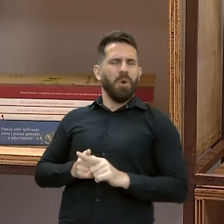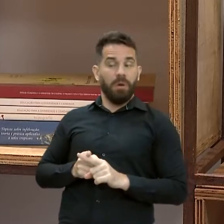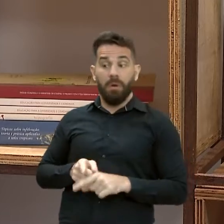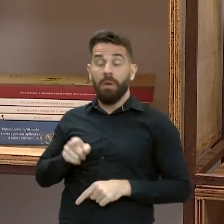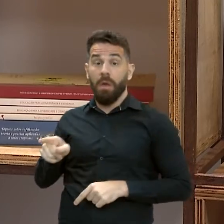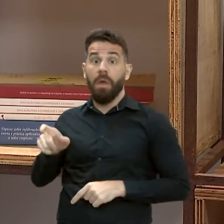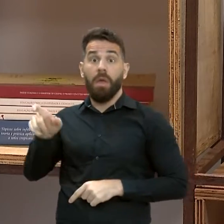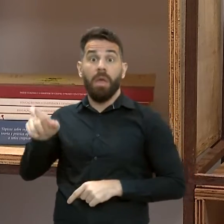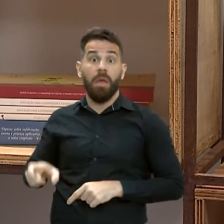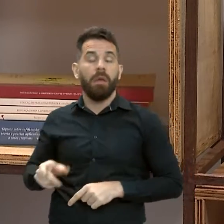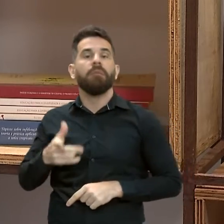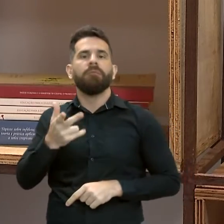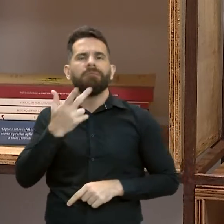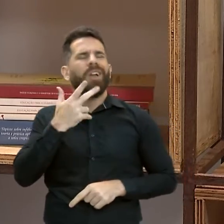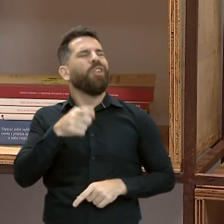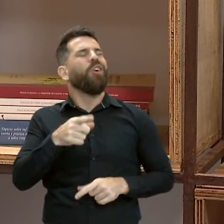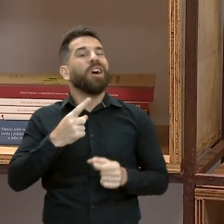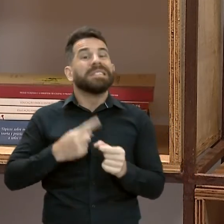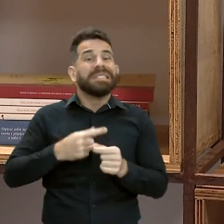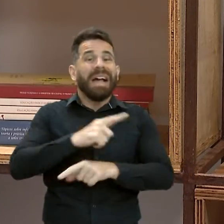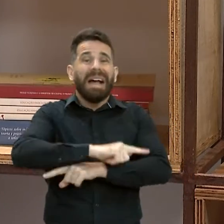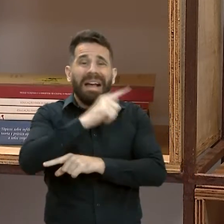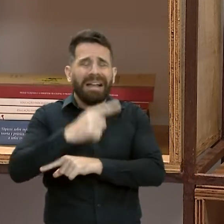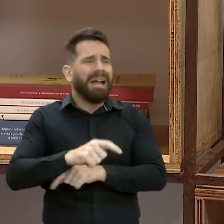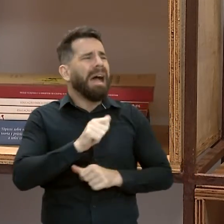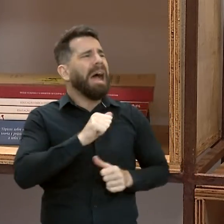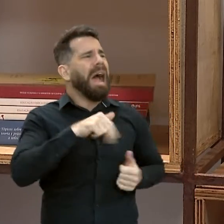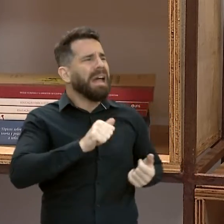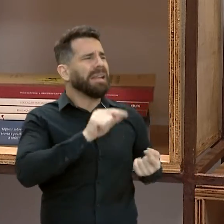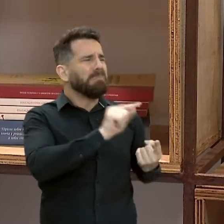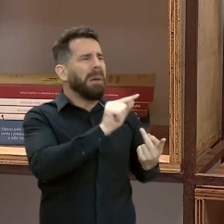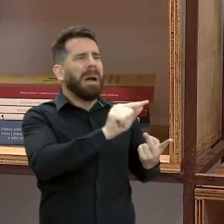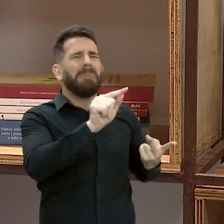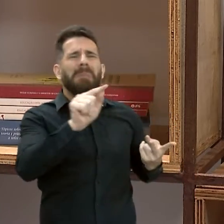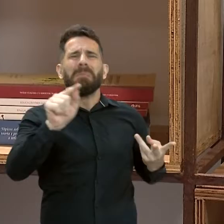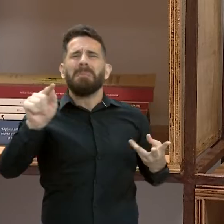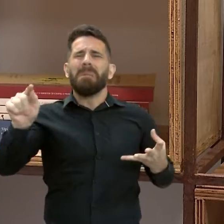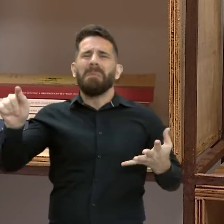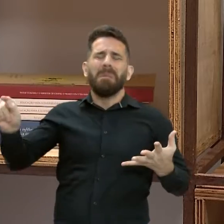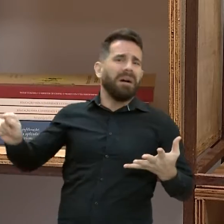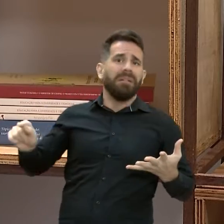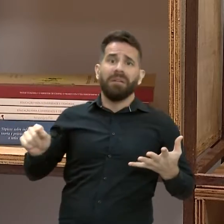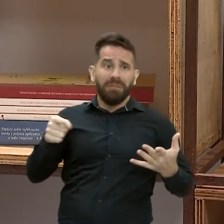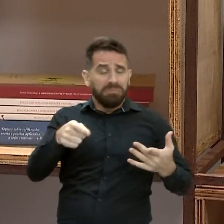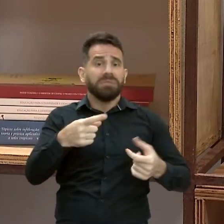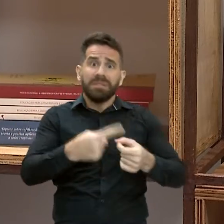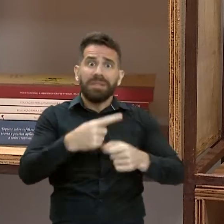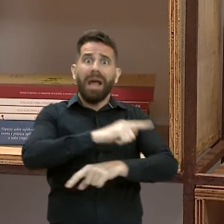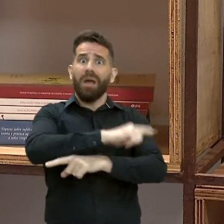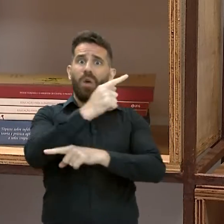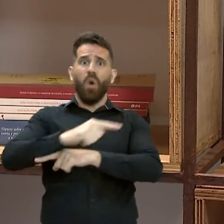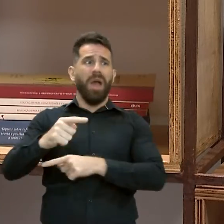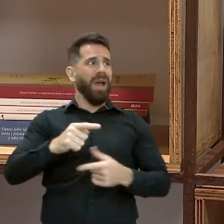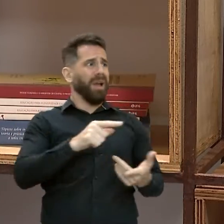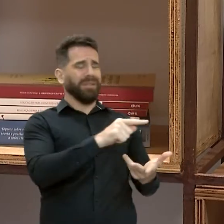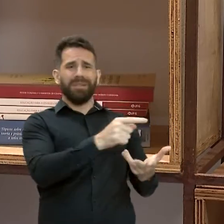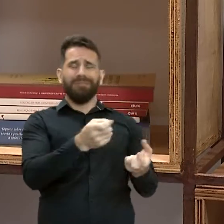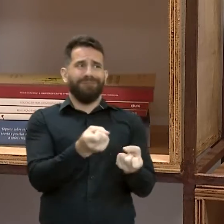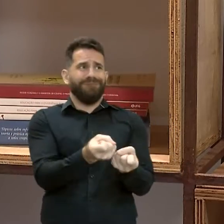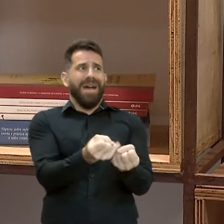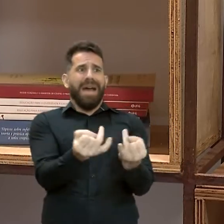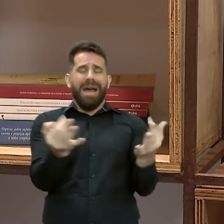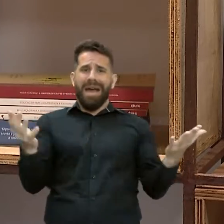cidade de Goiás havia muitas Anas, Aninha, Nica, isso fala de Cora Coralina. E ela, não, eu preciso ter a